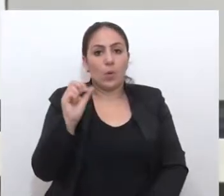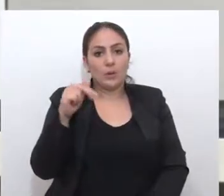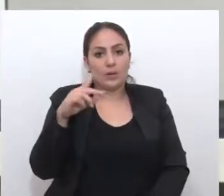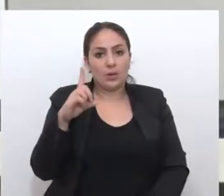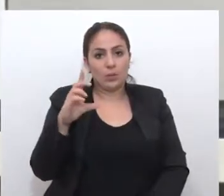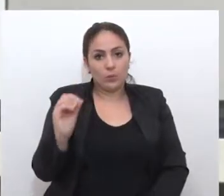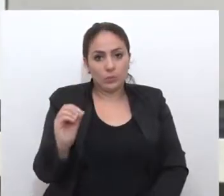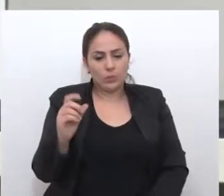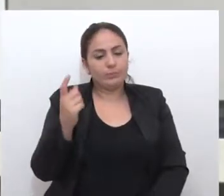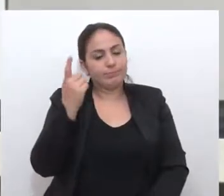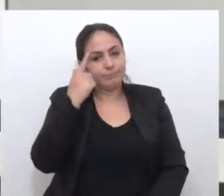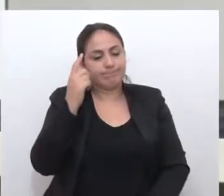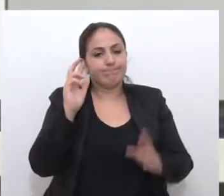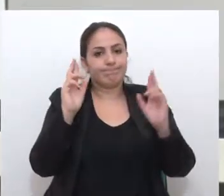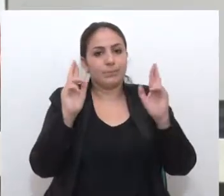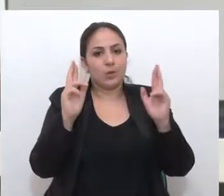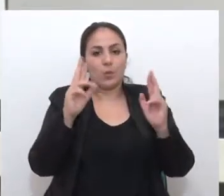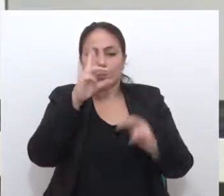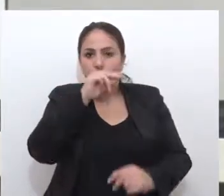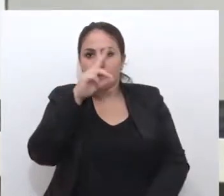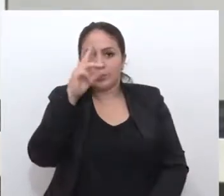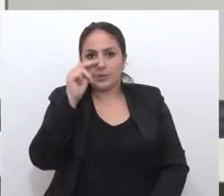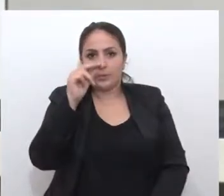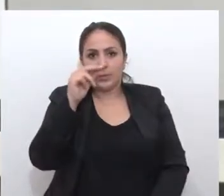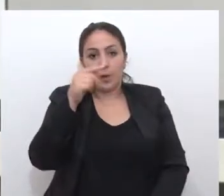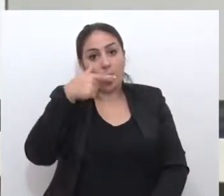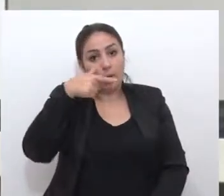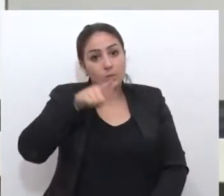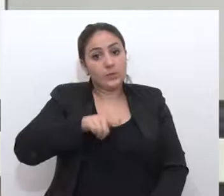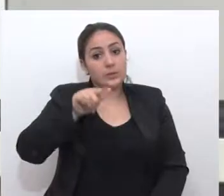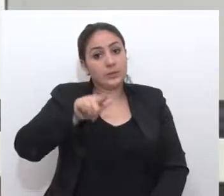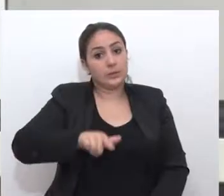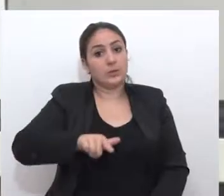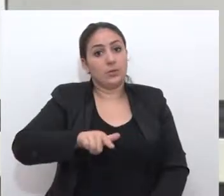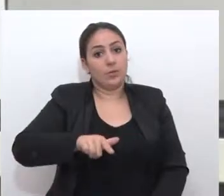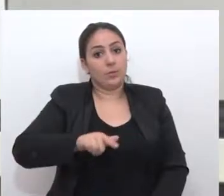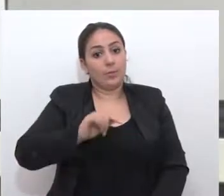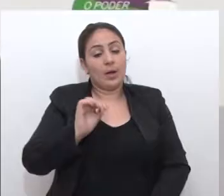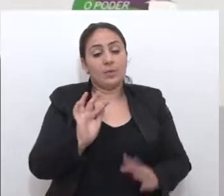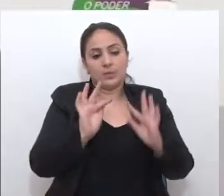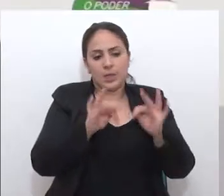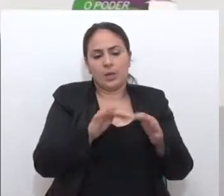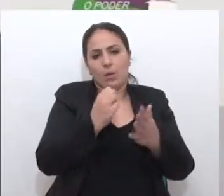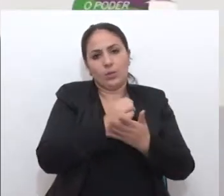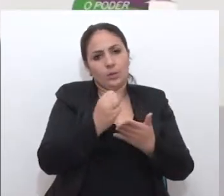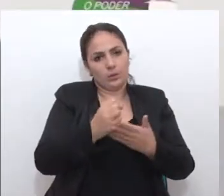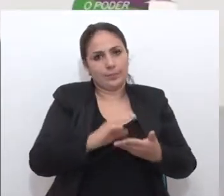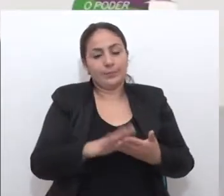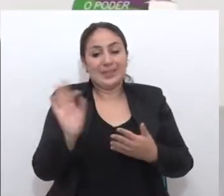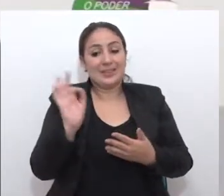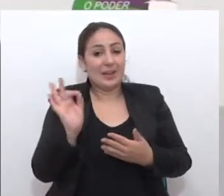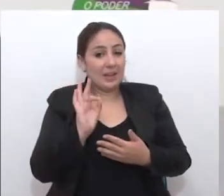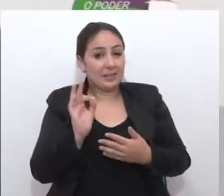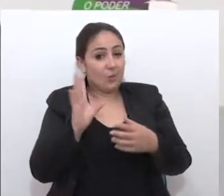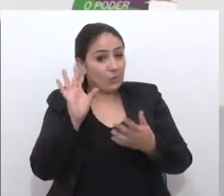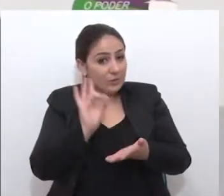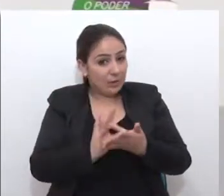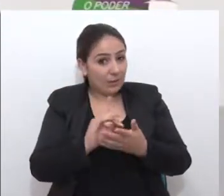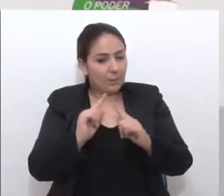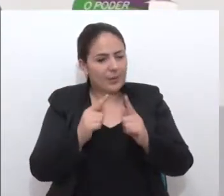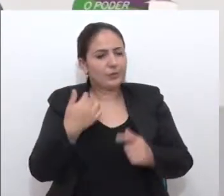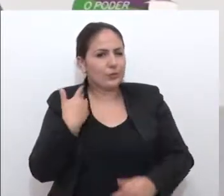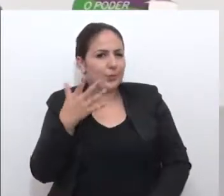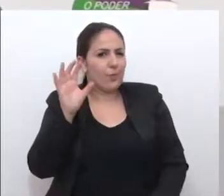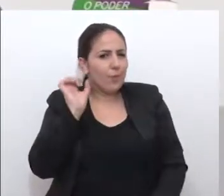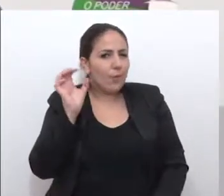Ronaldo Rosa espera que o município revise a decisão de encerrar outros contratos. Não tem nada oficial, mas já há uma conversa de